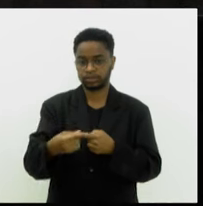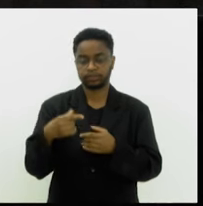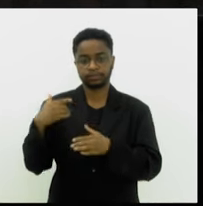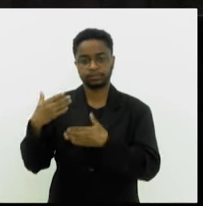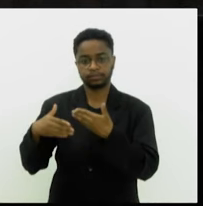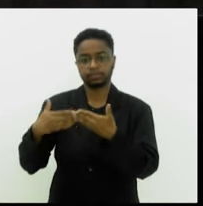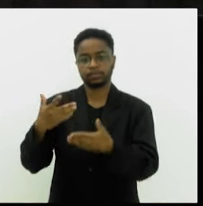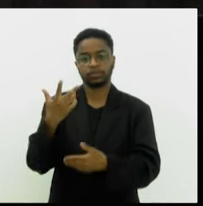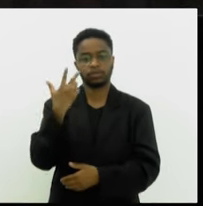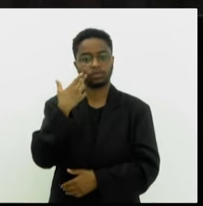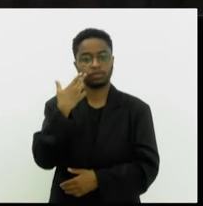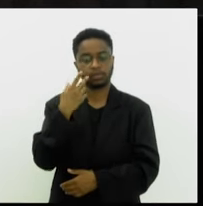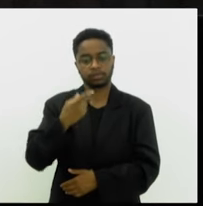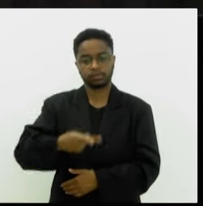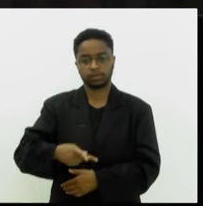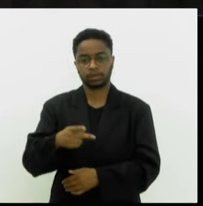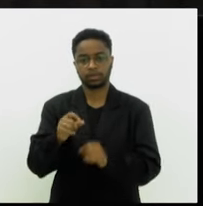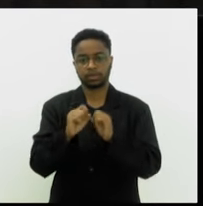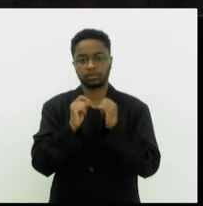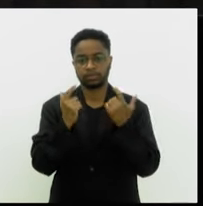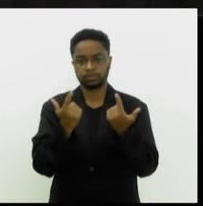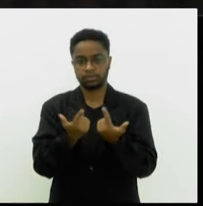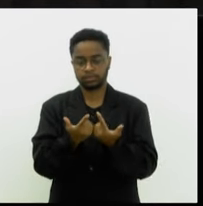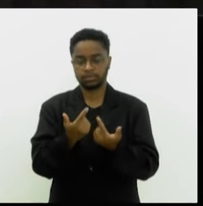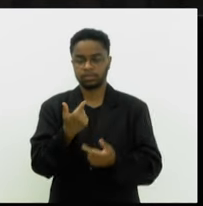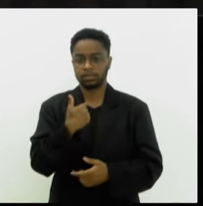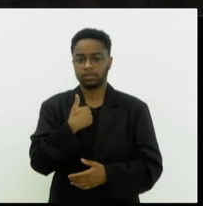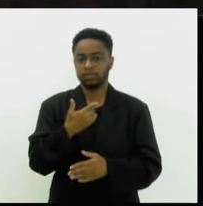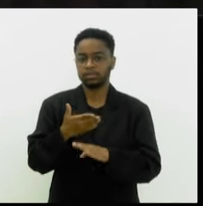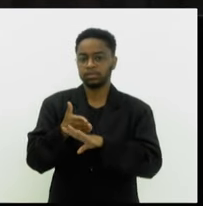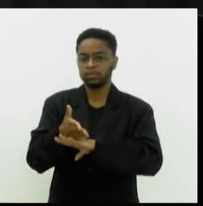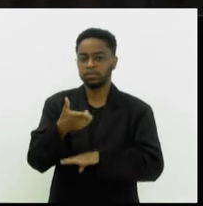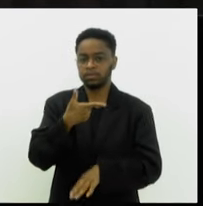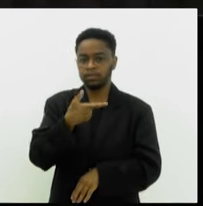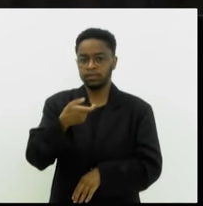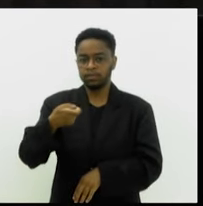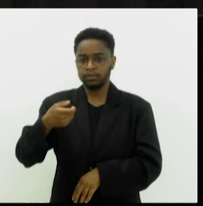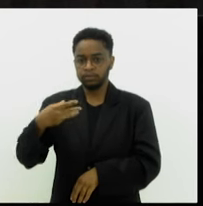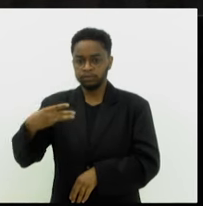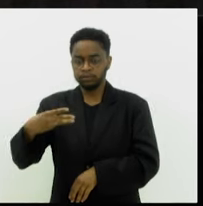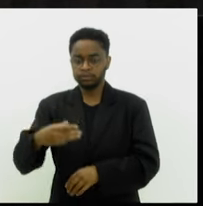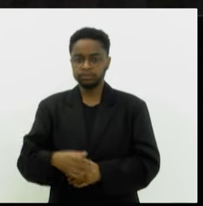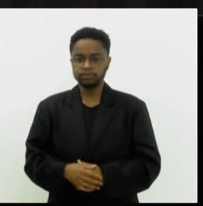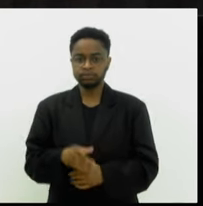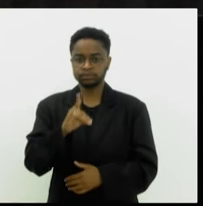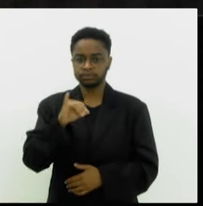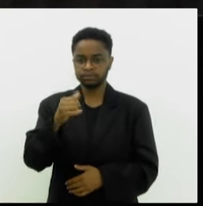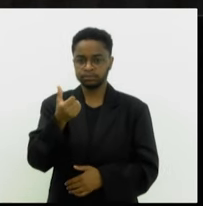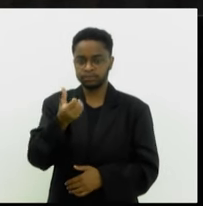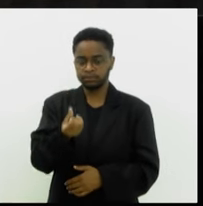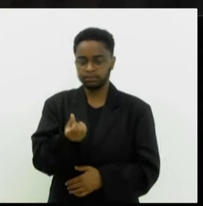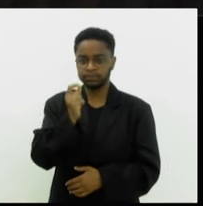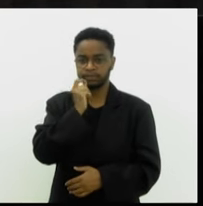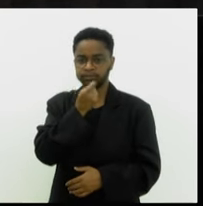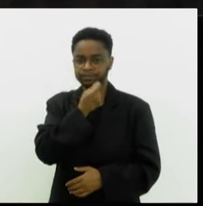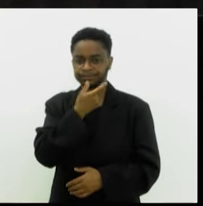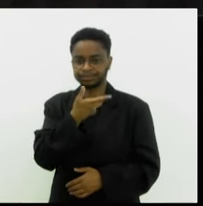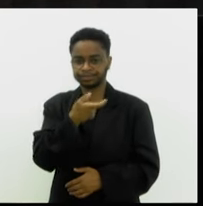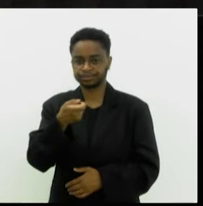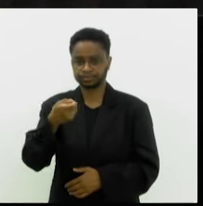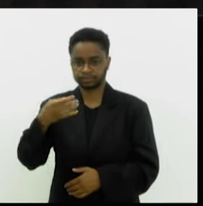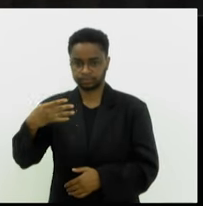procedimentos normais aqui na casa. Eu entrei aqui em 2003, no dia 16 de setembro de